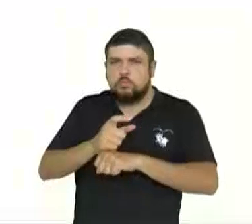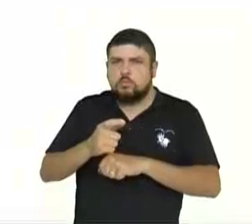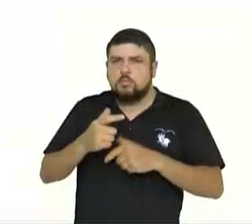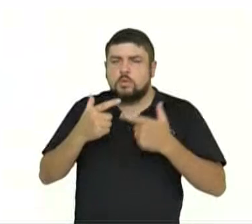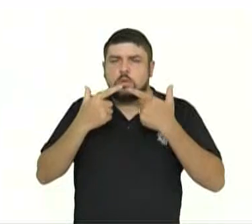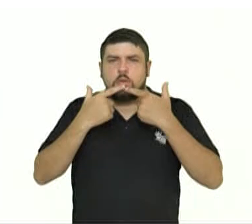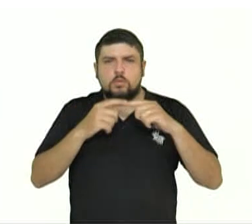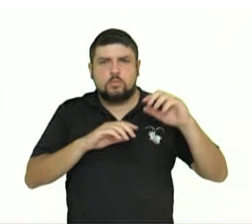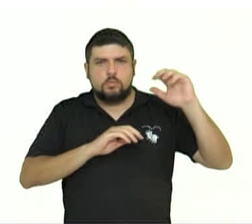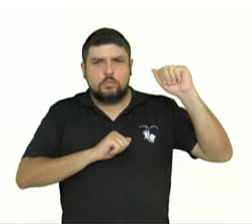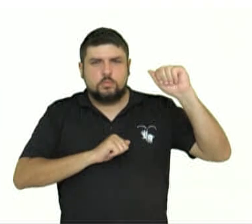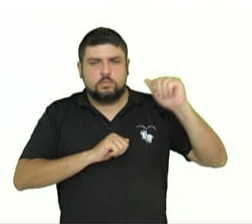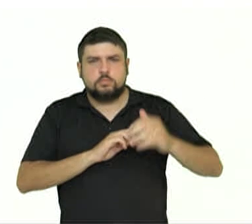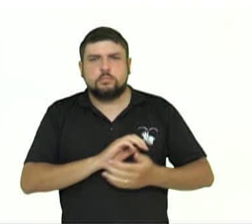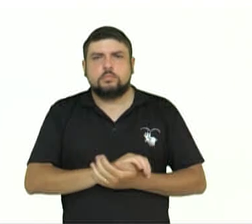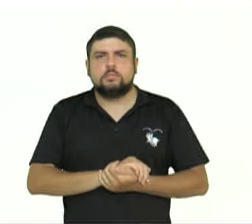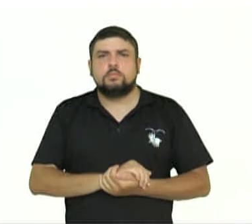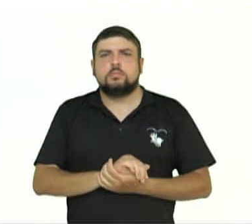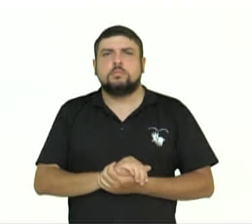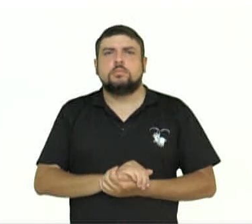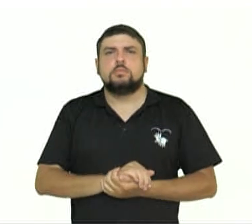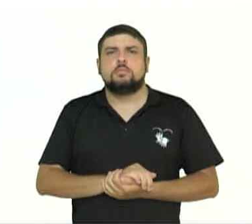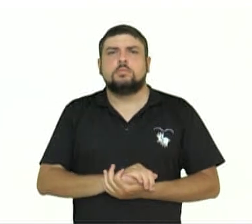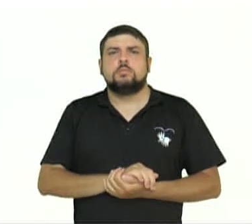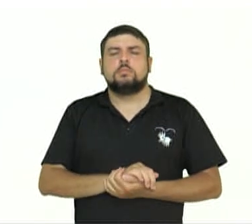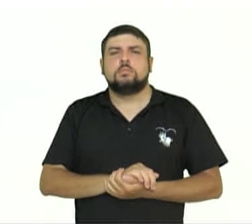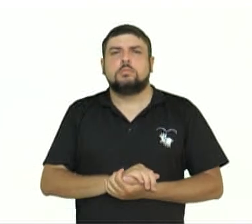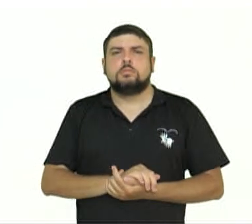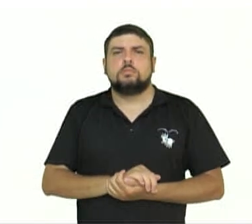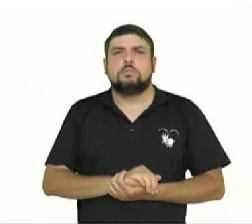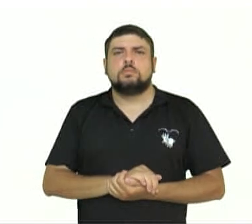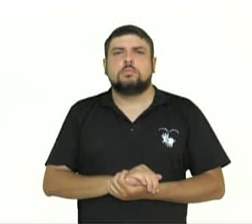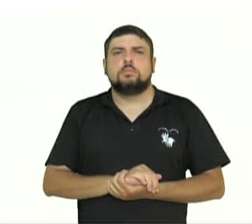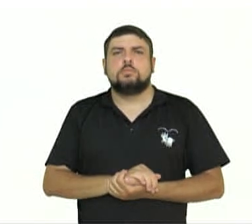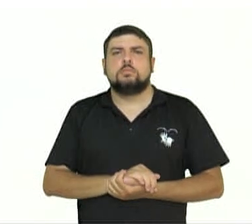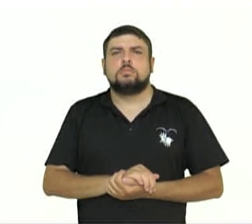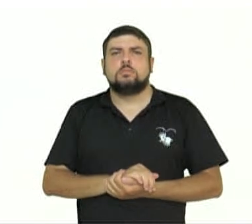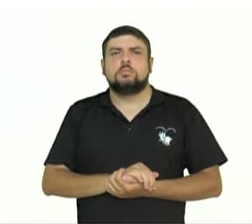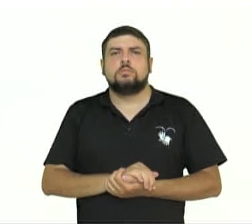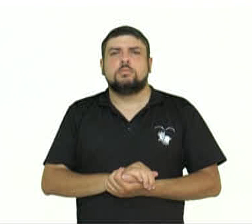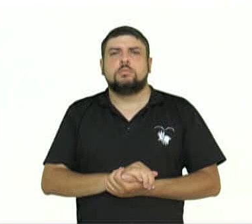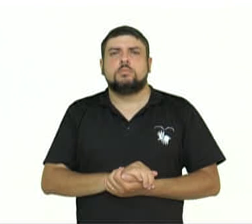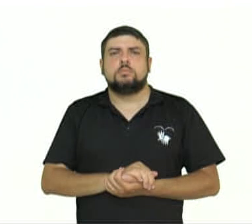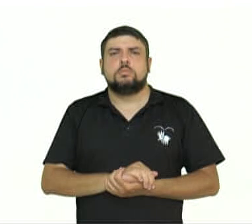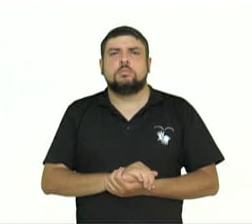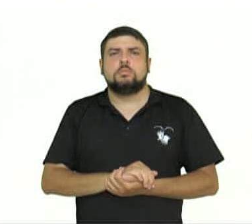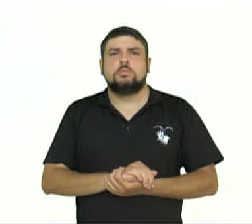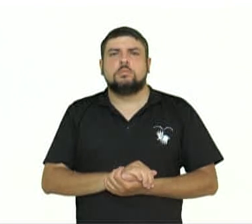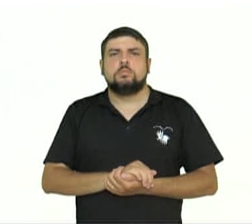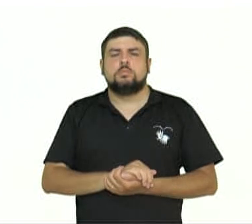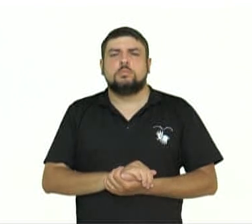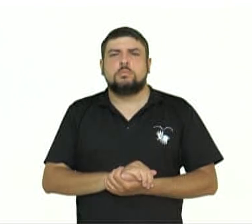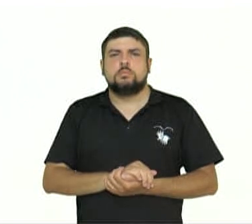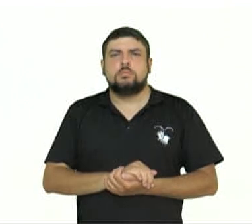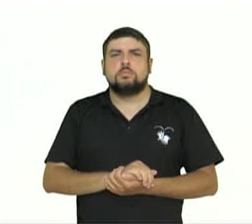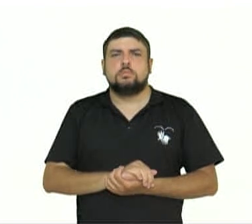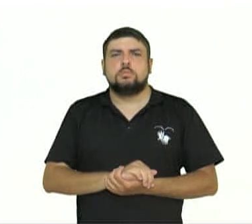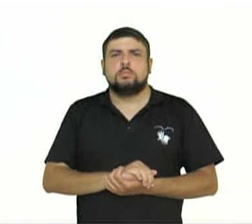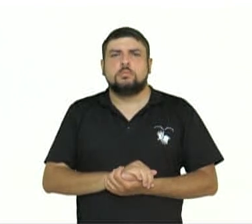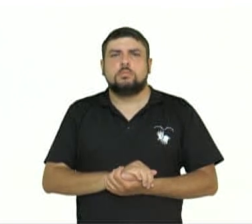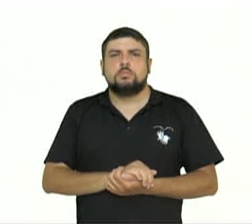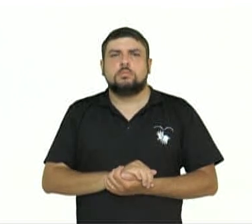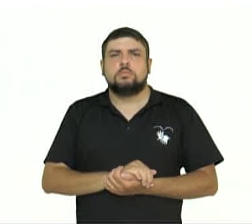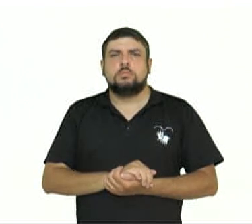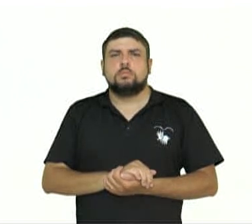El adjetivo es una clase de palabra o parte de la oración que califica al